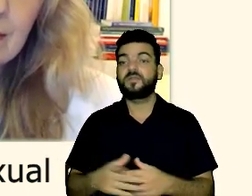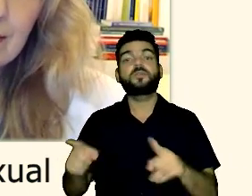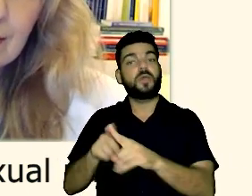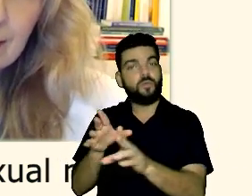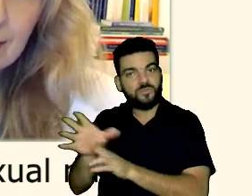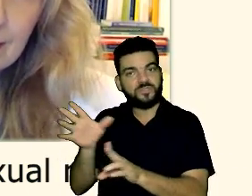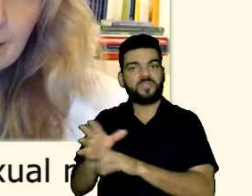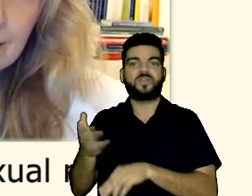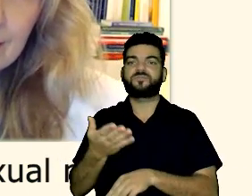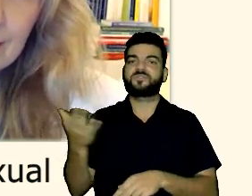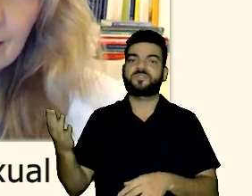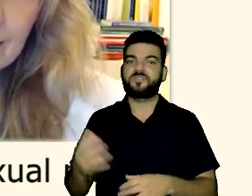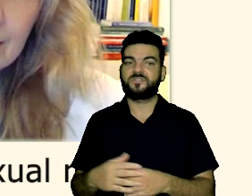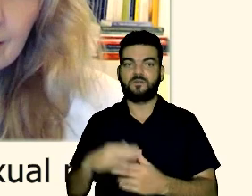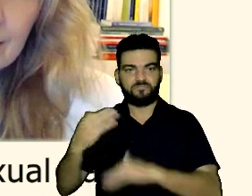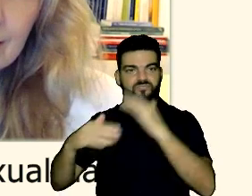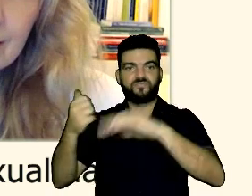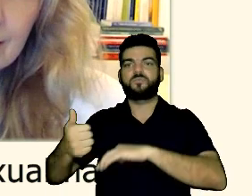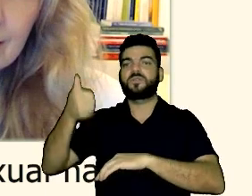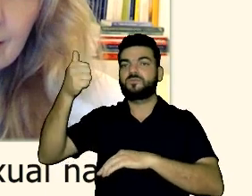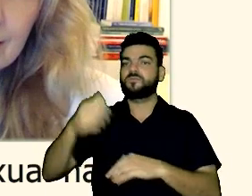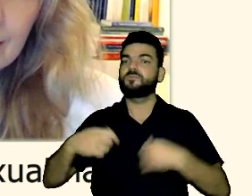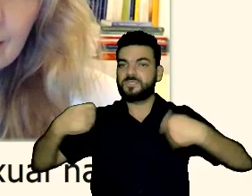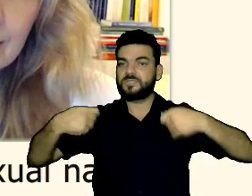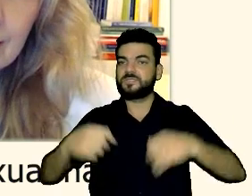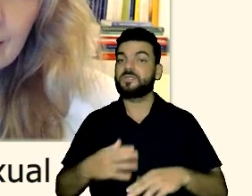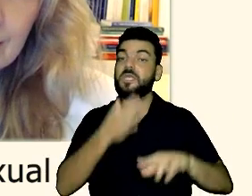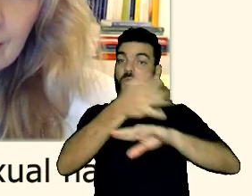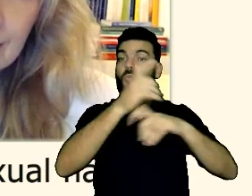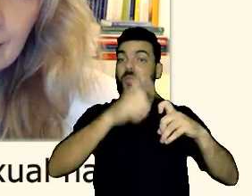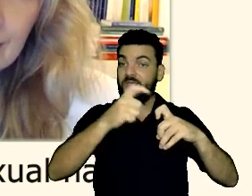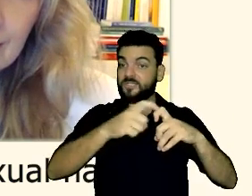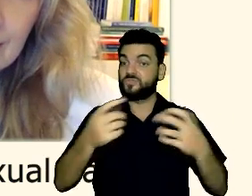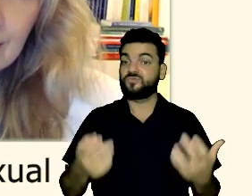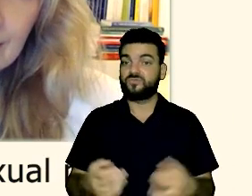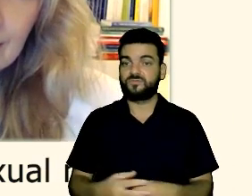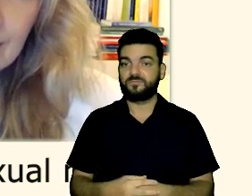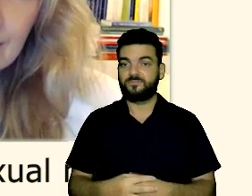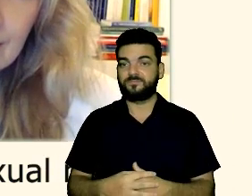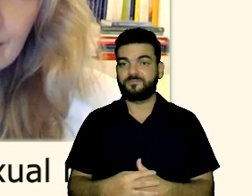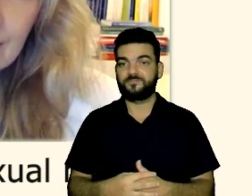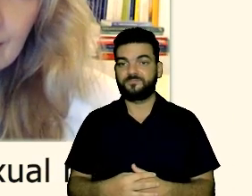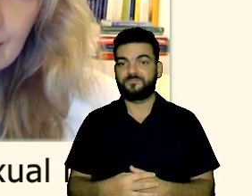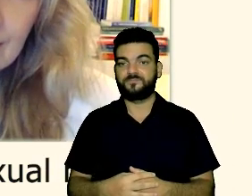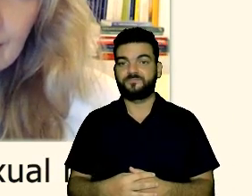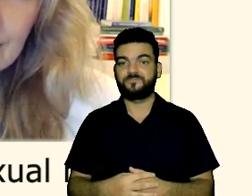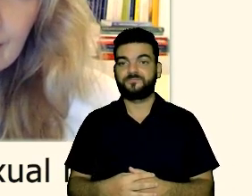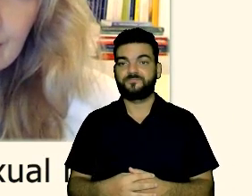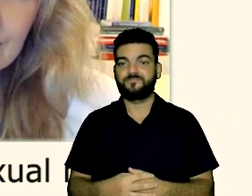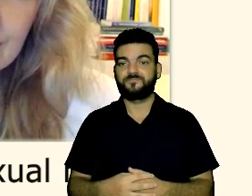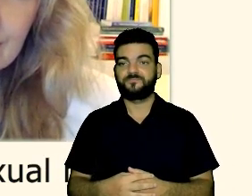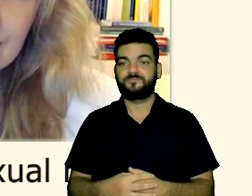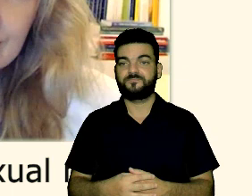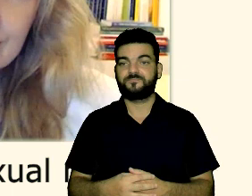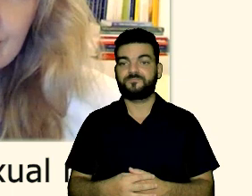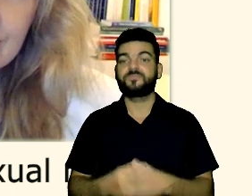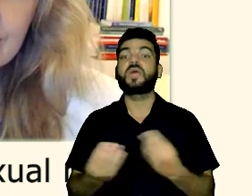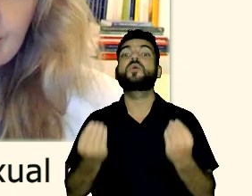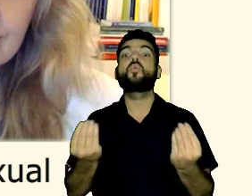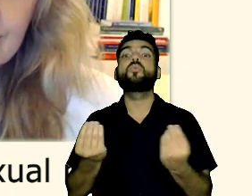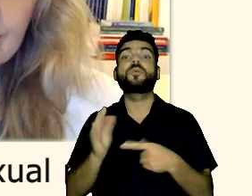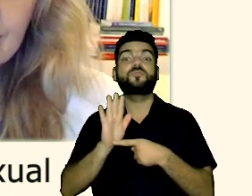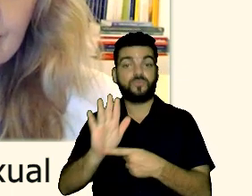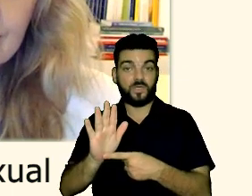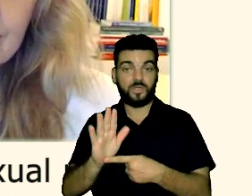entender e pontuar, e até orientar essa pessoa a buscar ajuda, o que é muito difícil de acontecer.